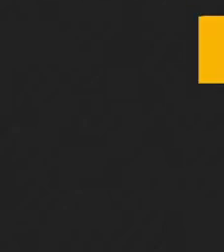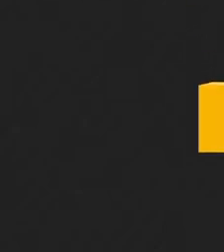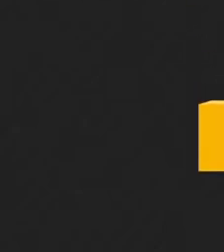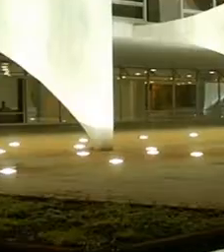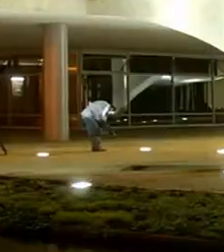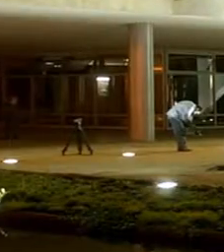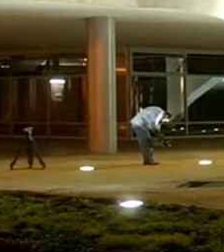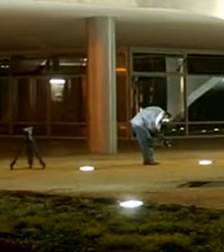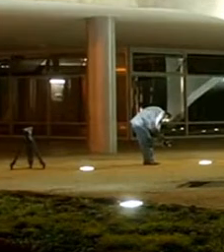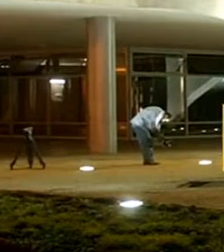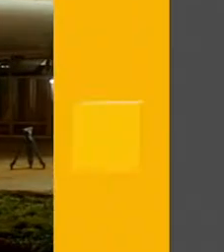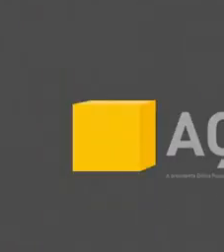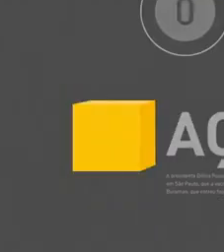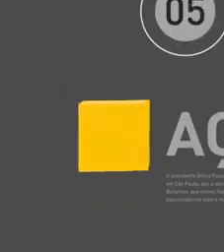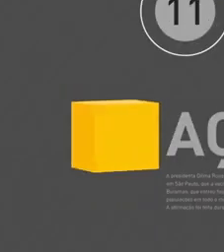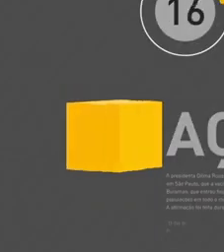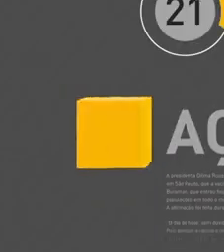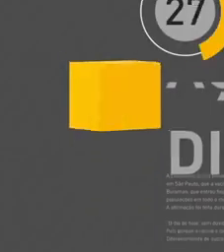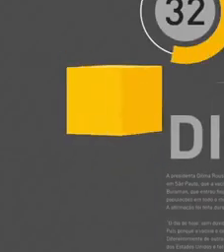ae